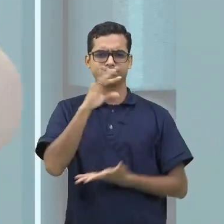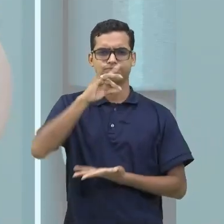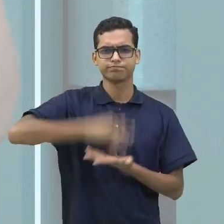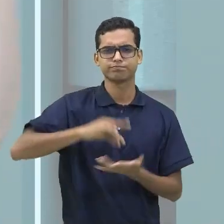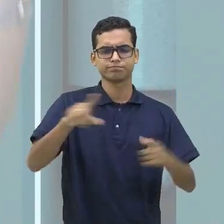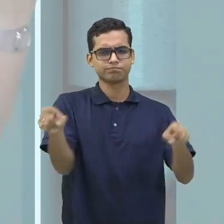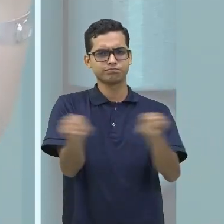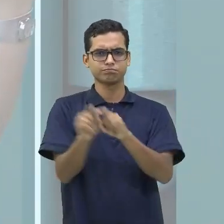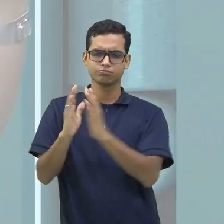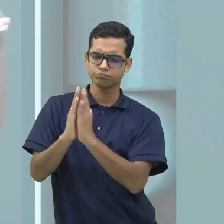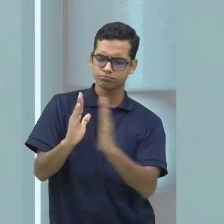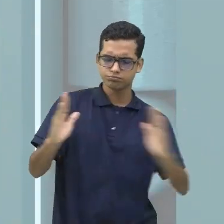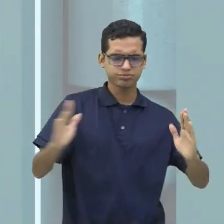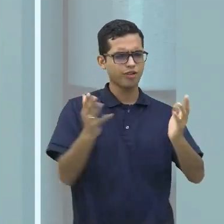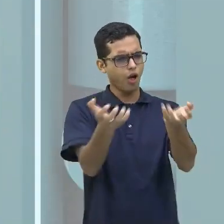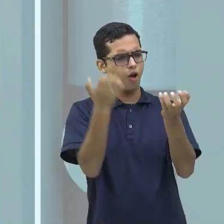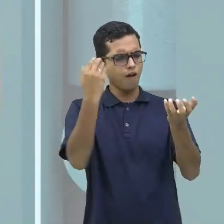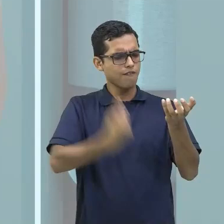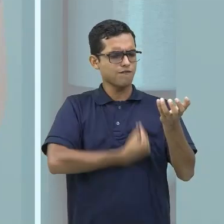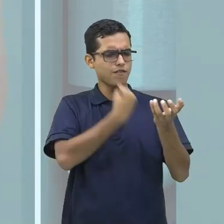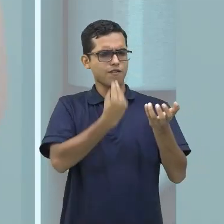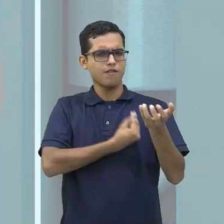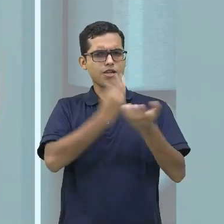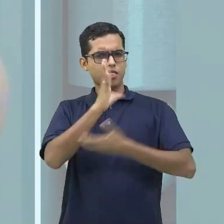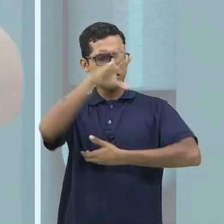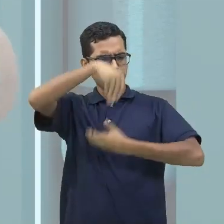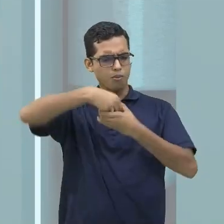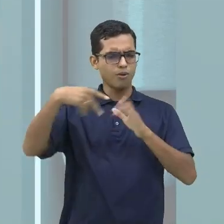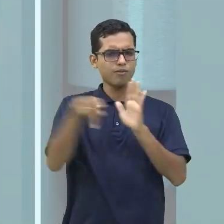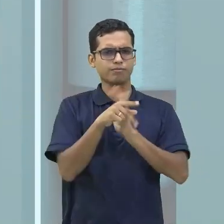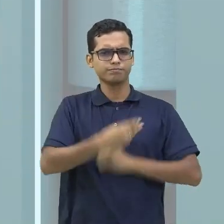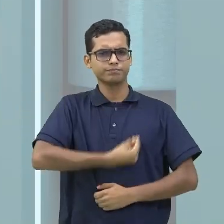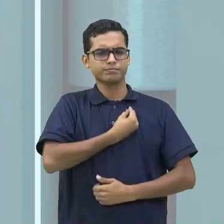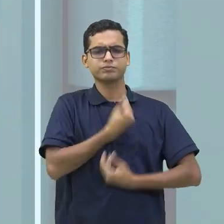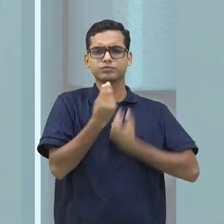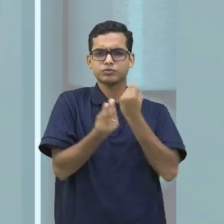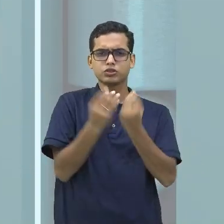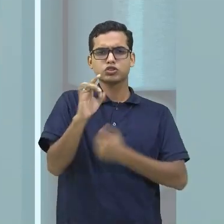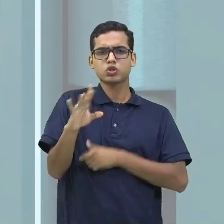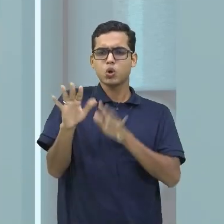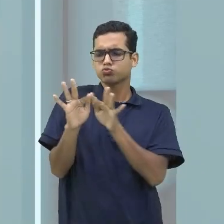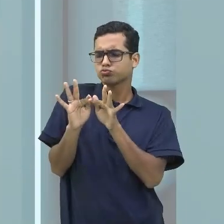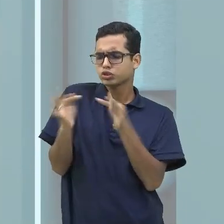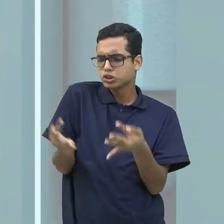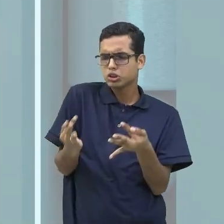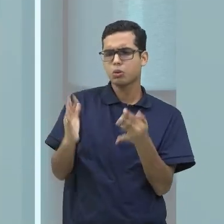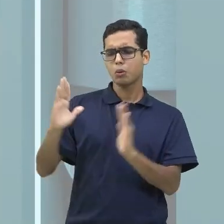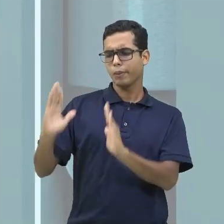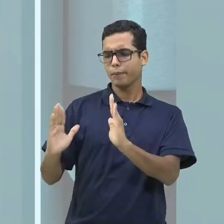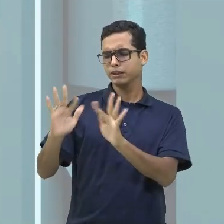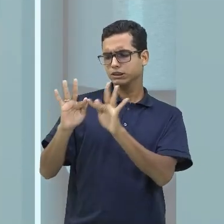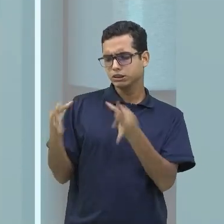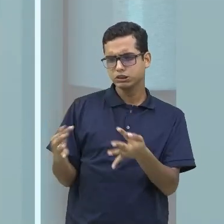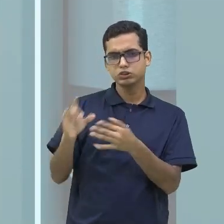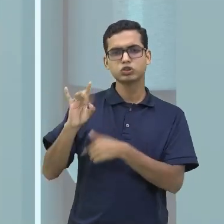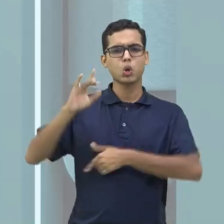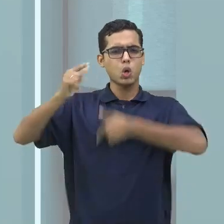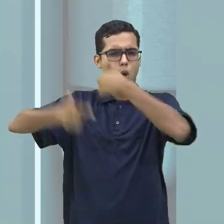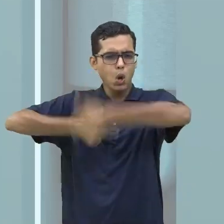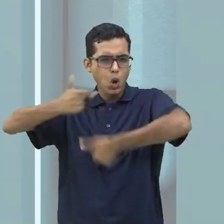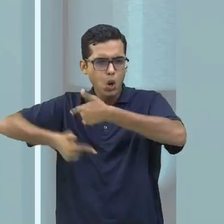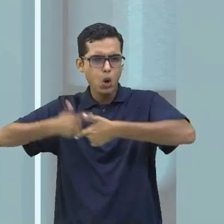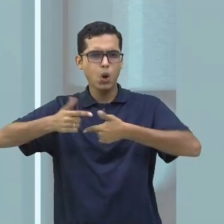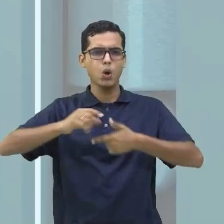quero viver a vida, não é? Não apenas, de repente, um pedacinho dela, só o trabalho,